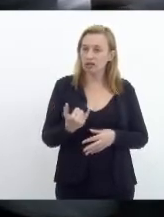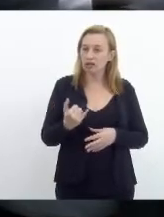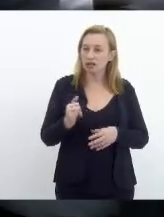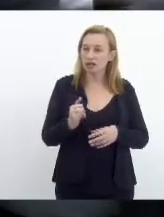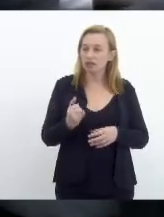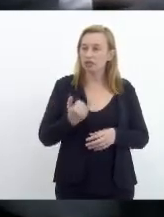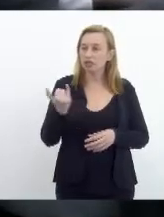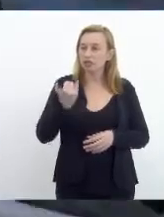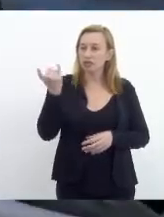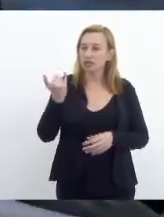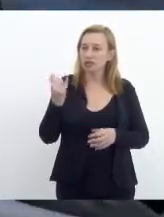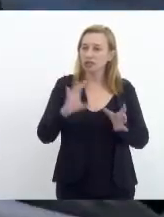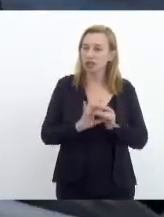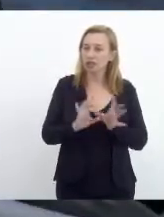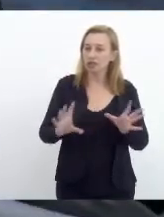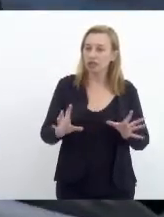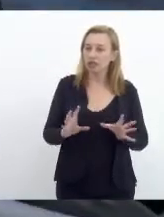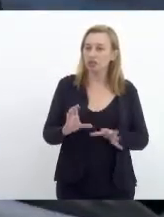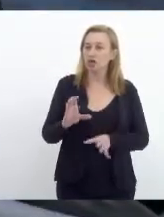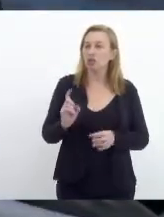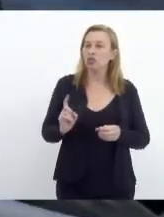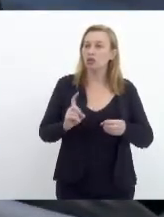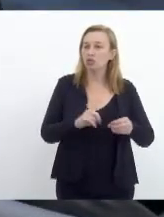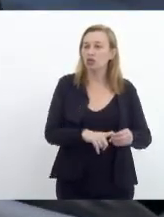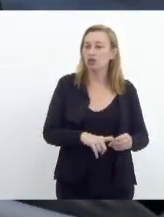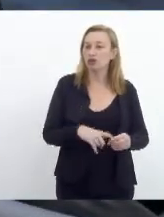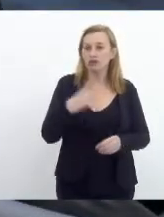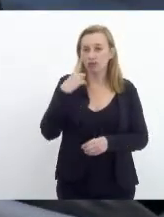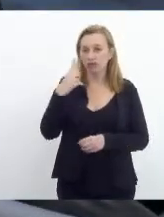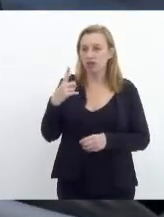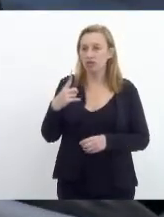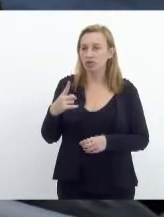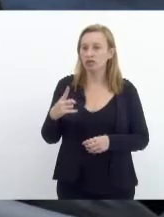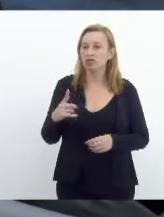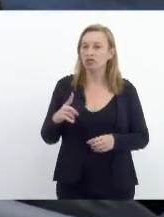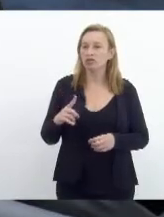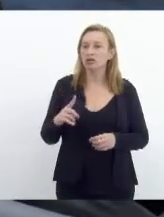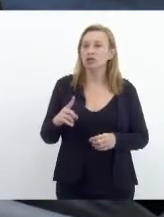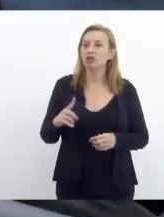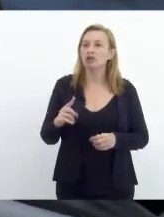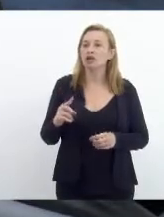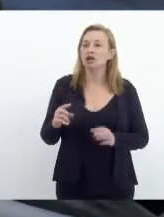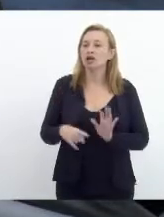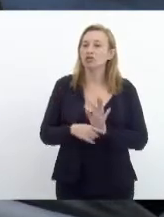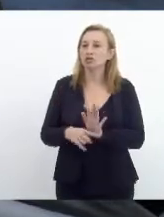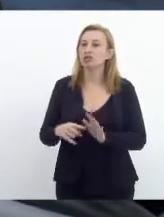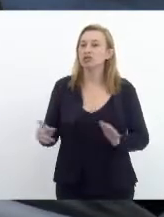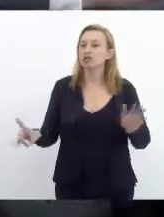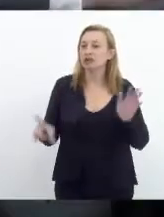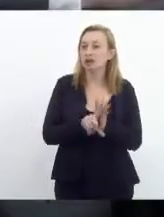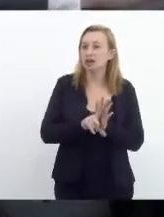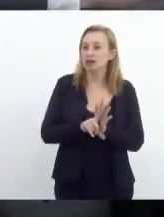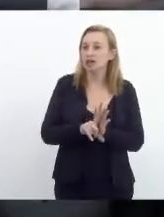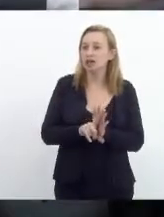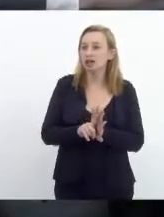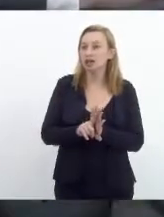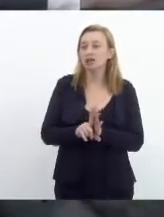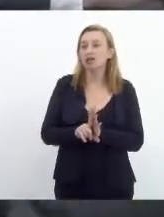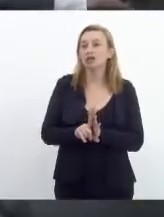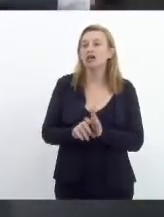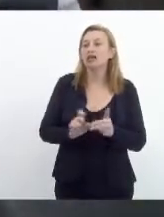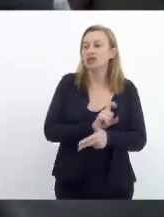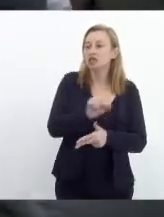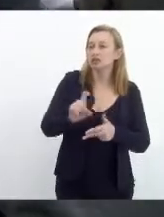efetiva autorização sobre o convênio visando o benefício previsto nesta lei. Em síntese, é o Executivo procurar